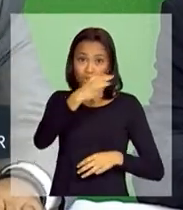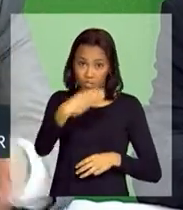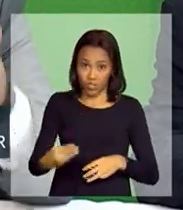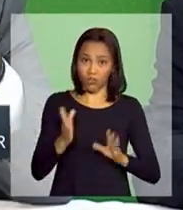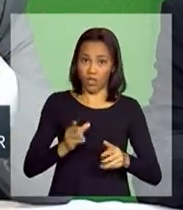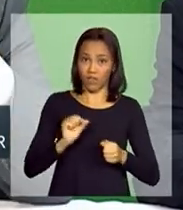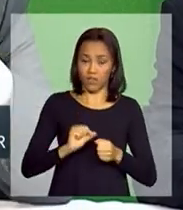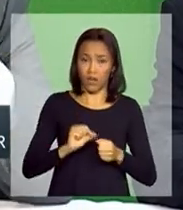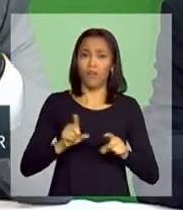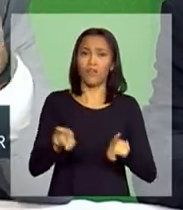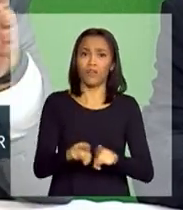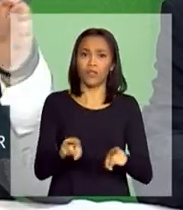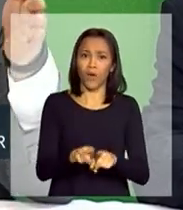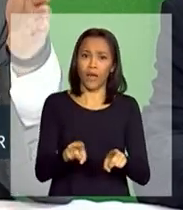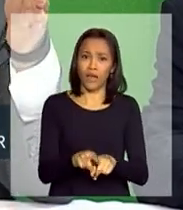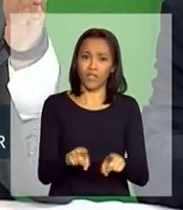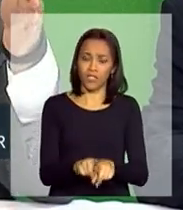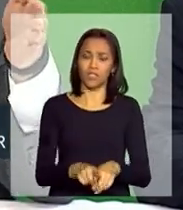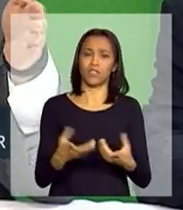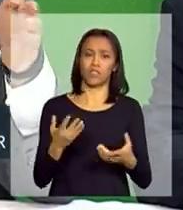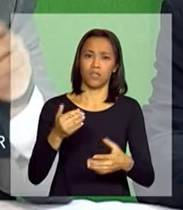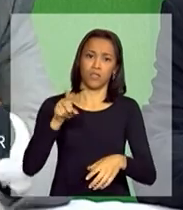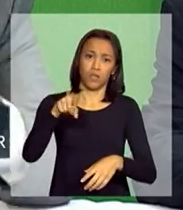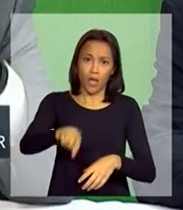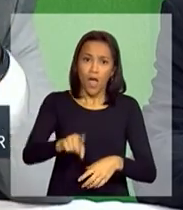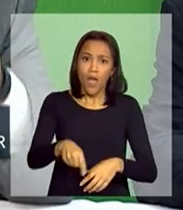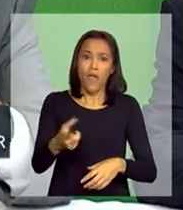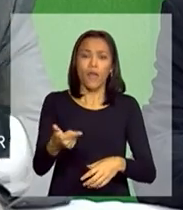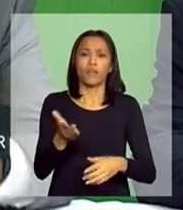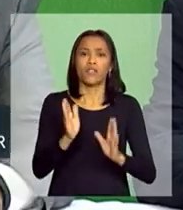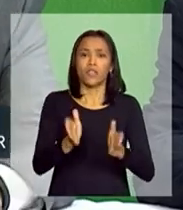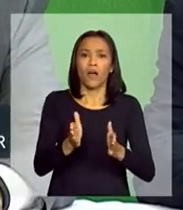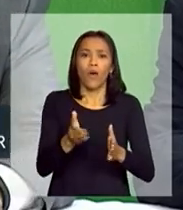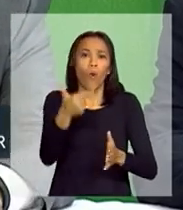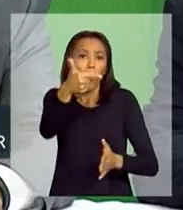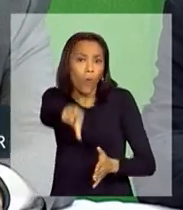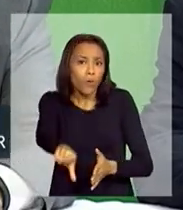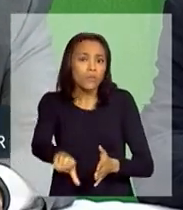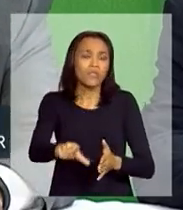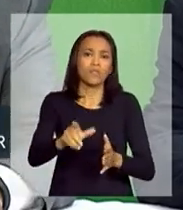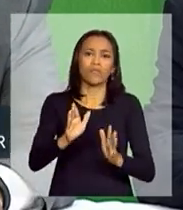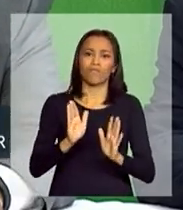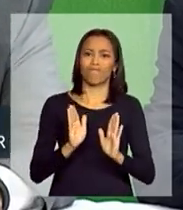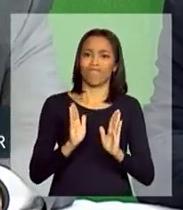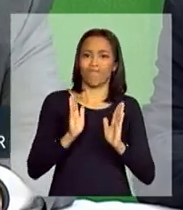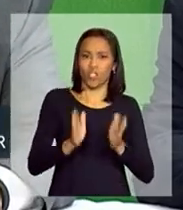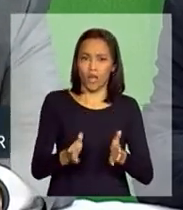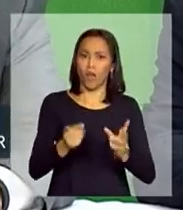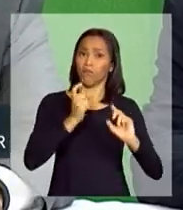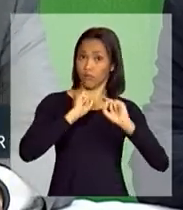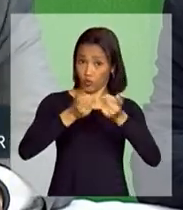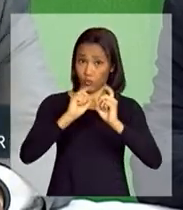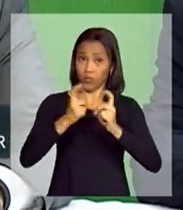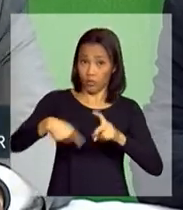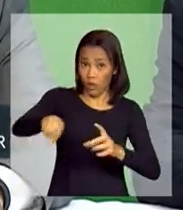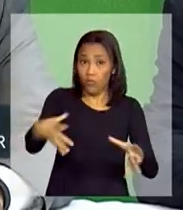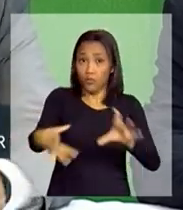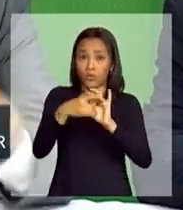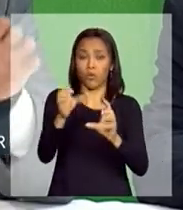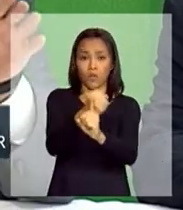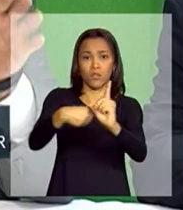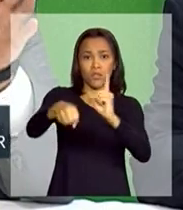também as medidas específicas que foram tomadas algumas imediatas e outras já em discussão com a sociedade